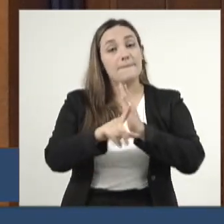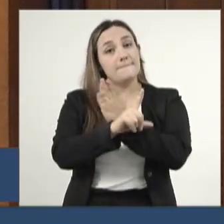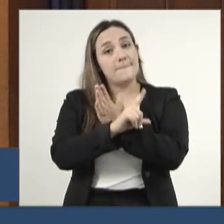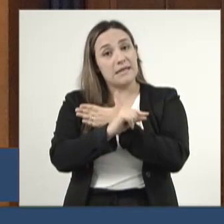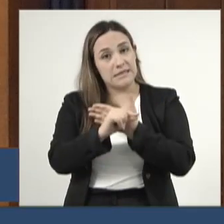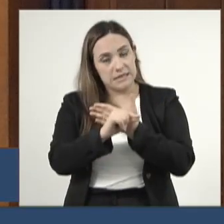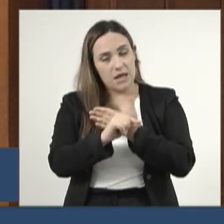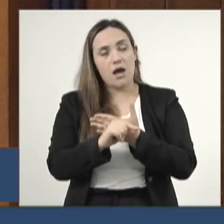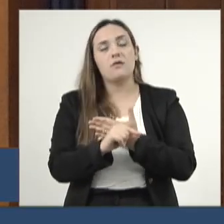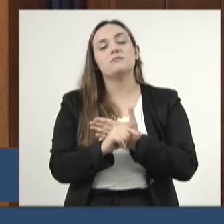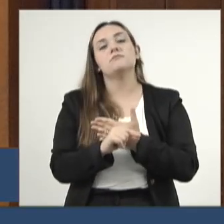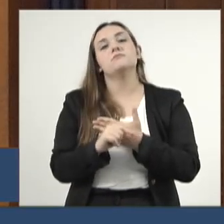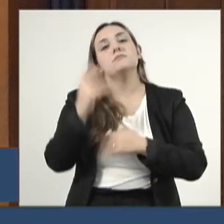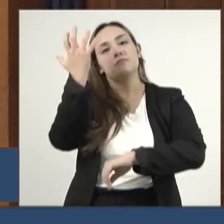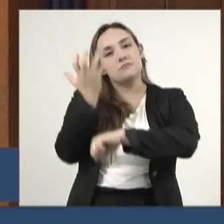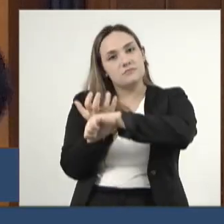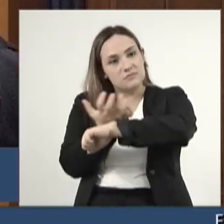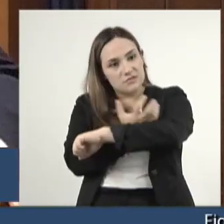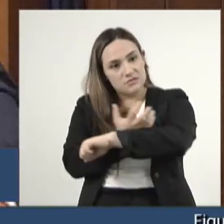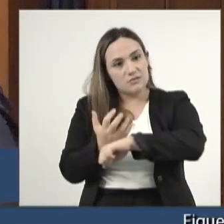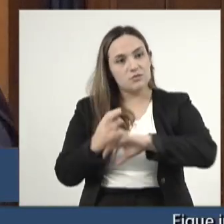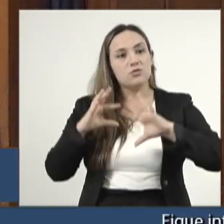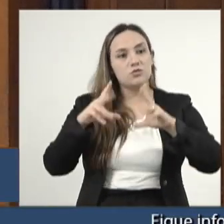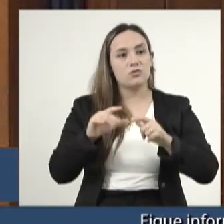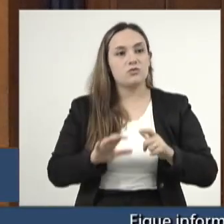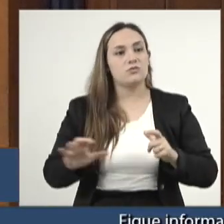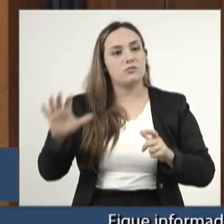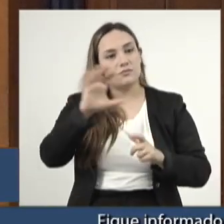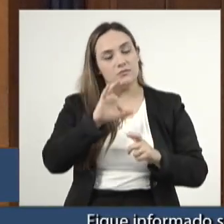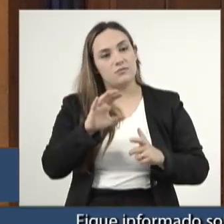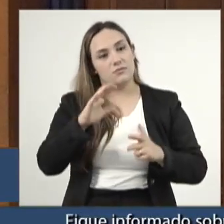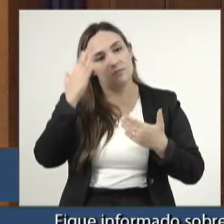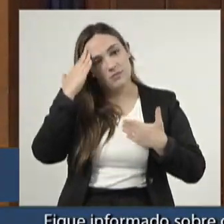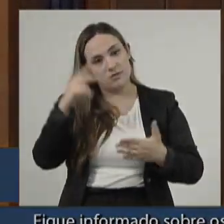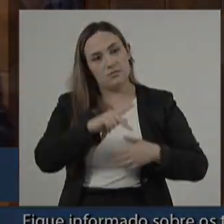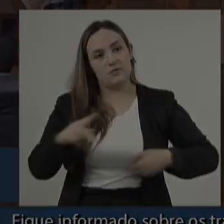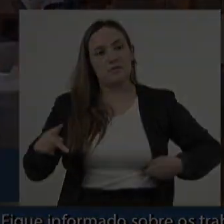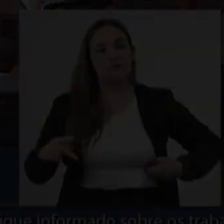pantaneiro, no cerrado, em todas as regiões do nosso estado. Muito obrigado, presidente.